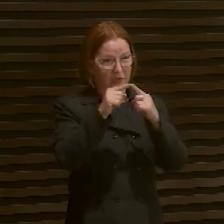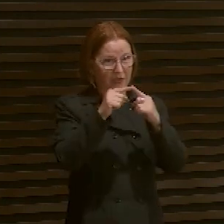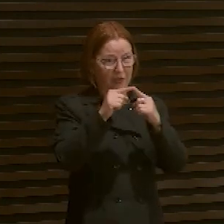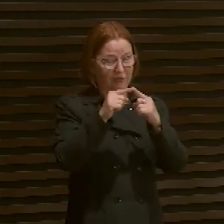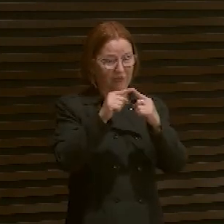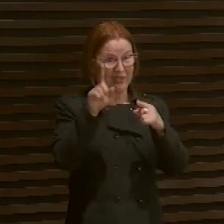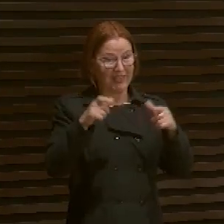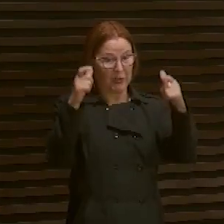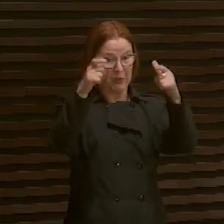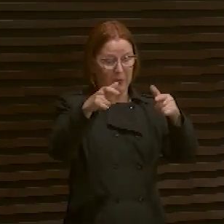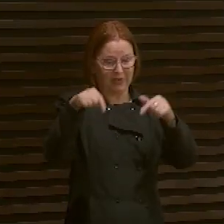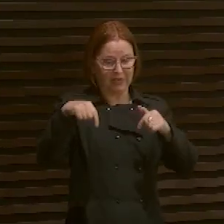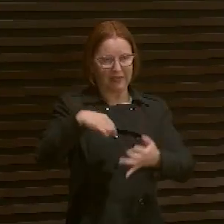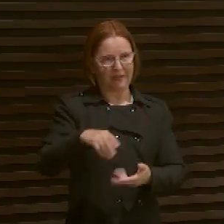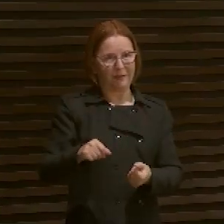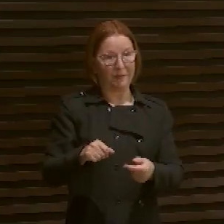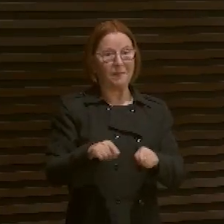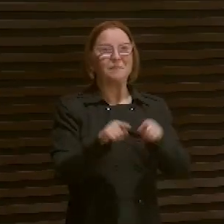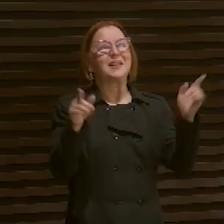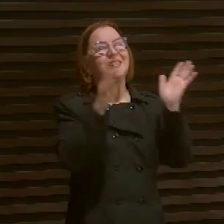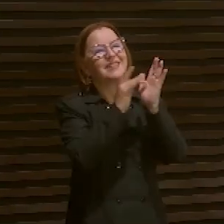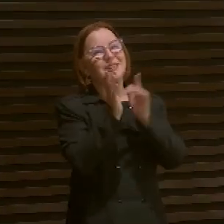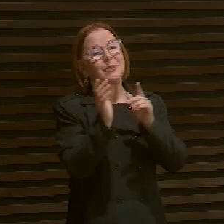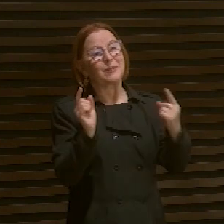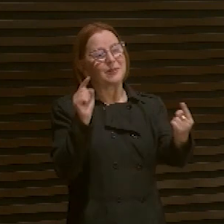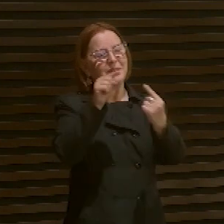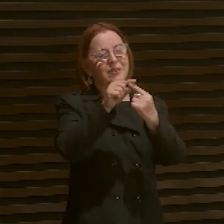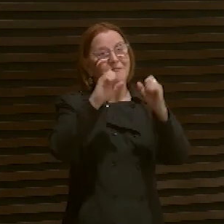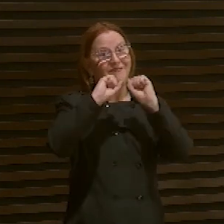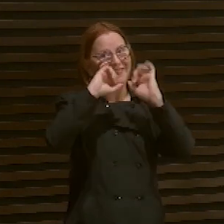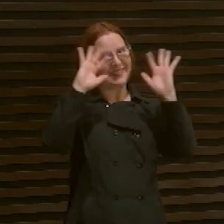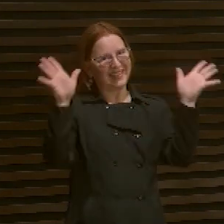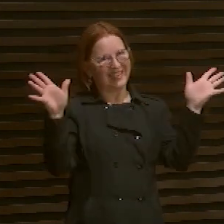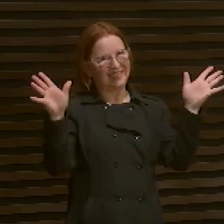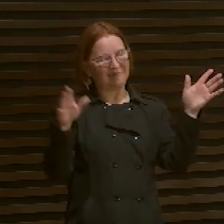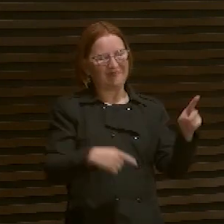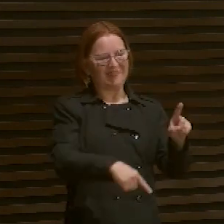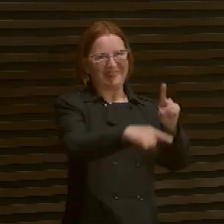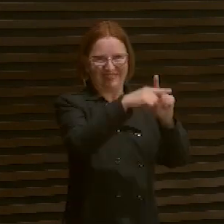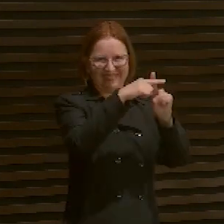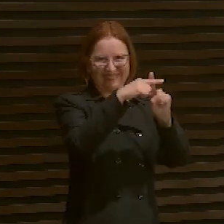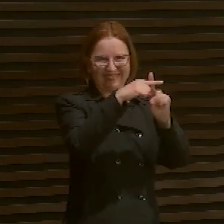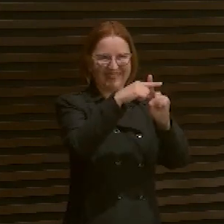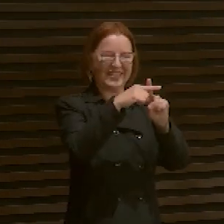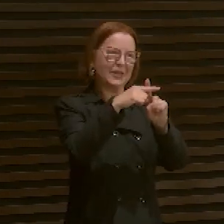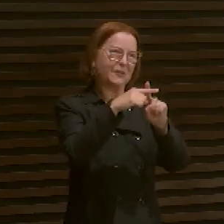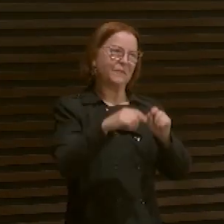Mas Jesus, ele tinha um objetivo muito claro: a cruz.